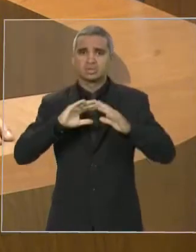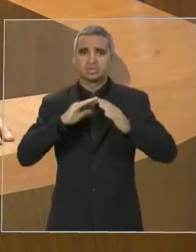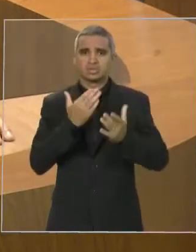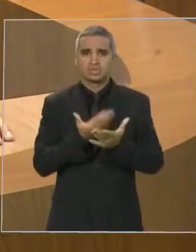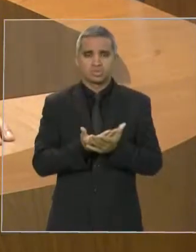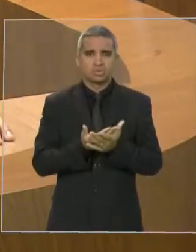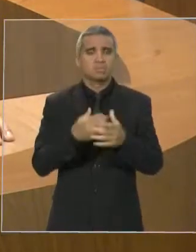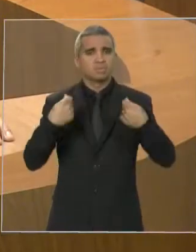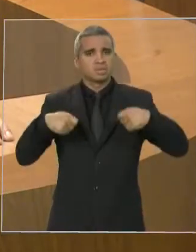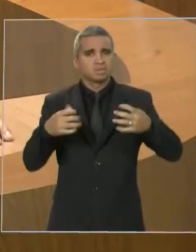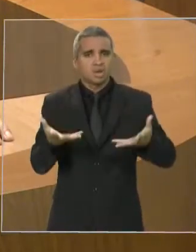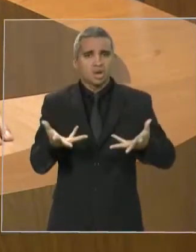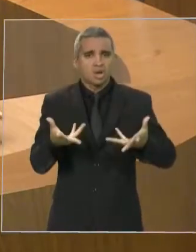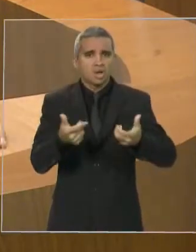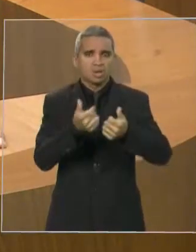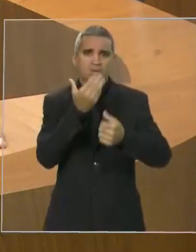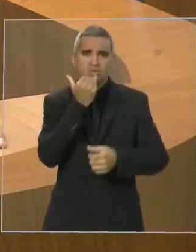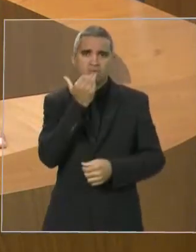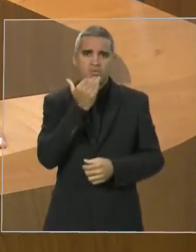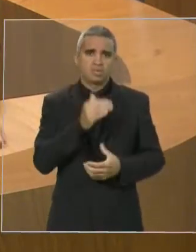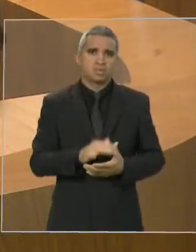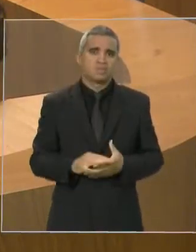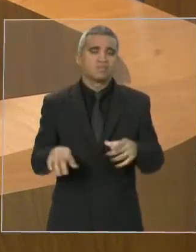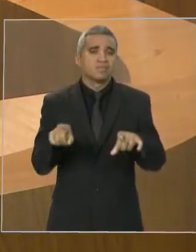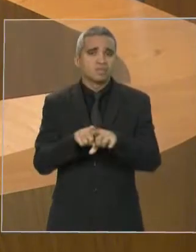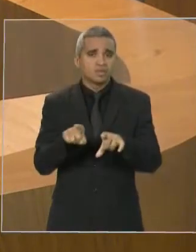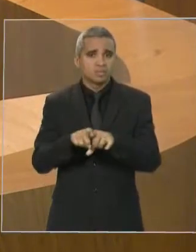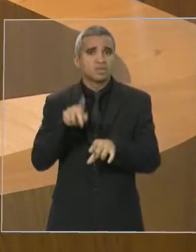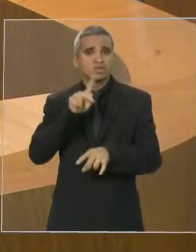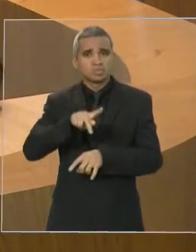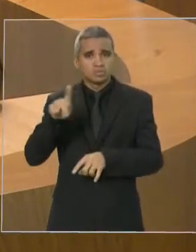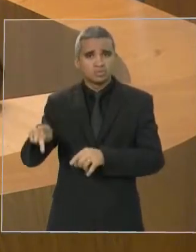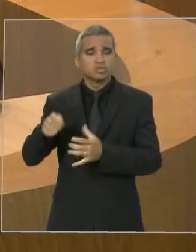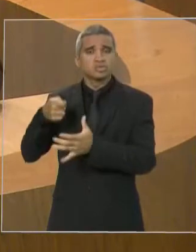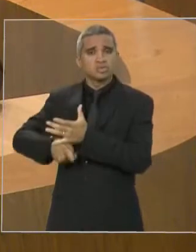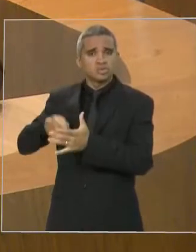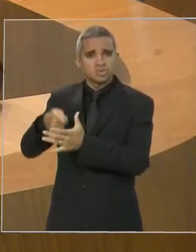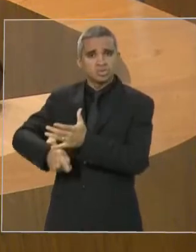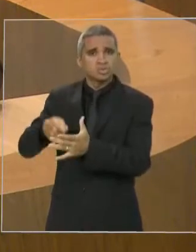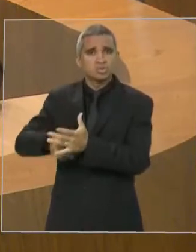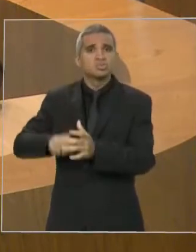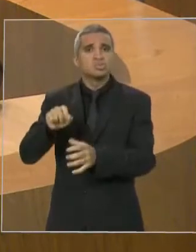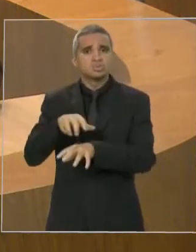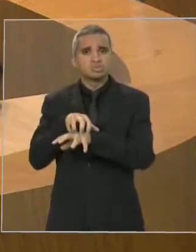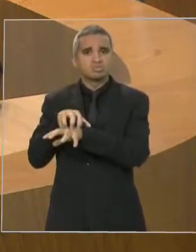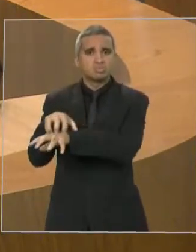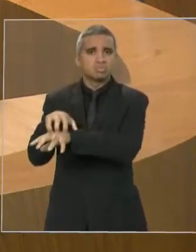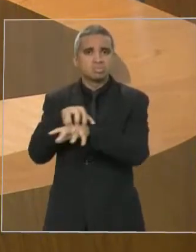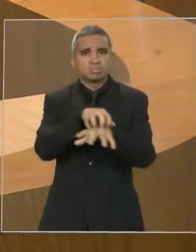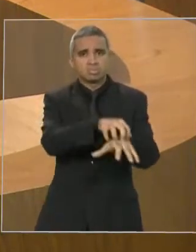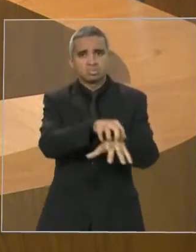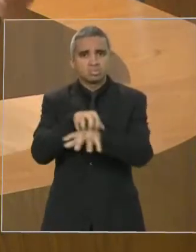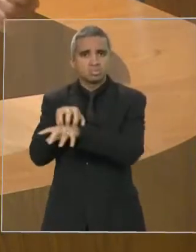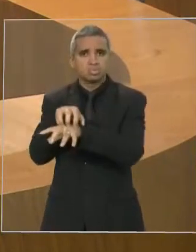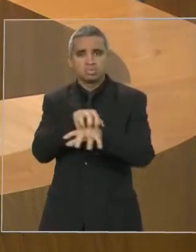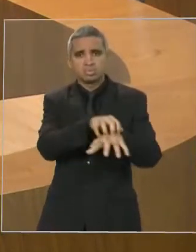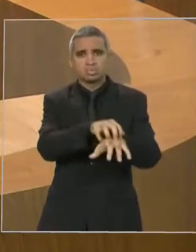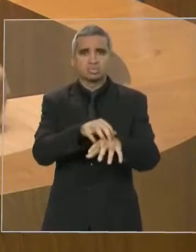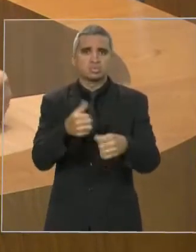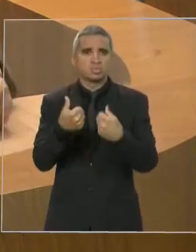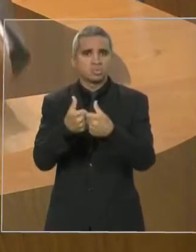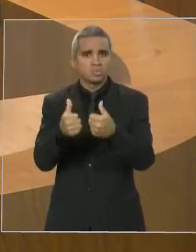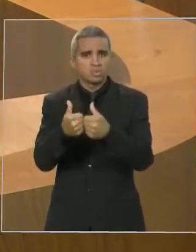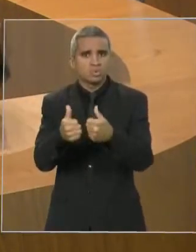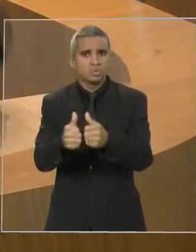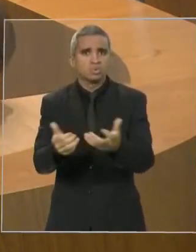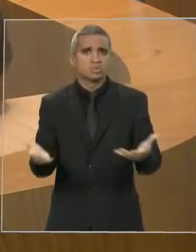estão reivindicando o transporte coletivo para os alunos, o ônibus escolar, com mais